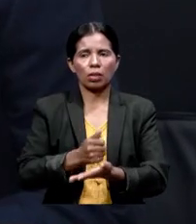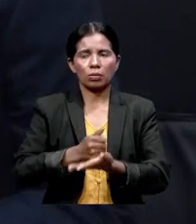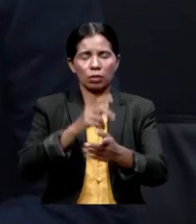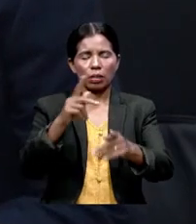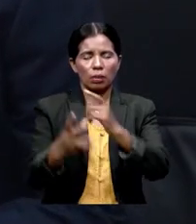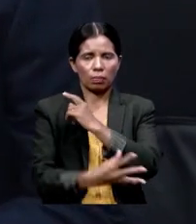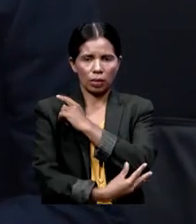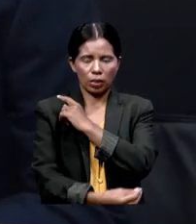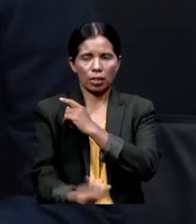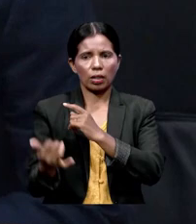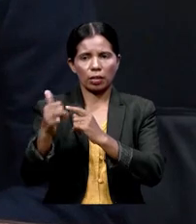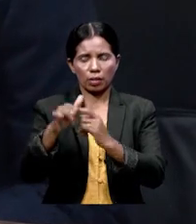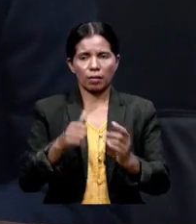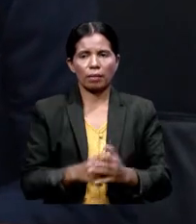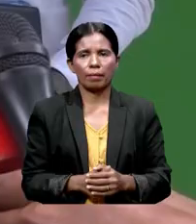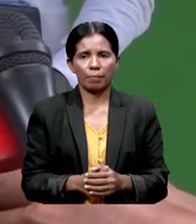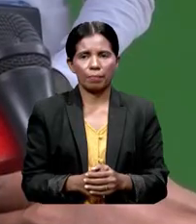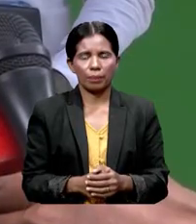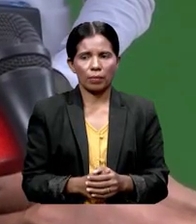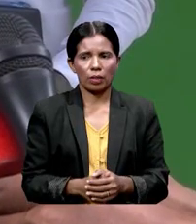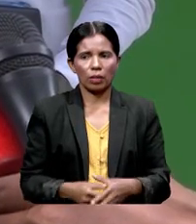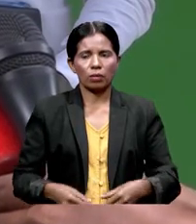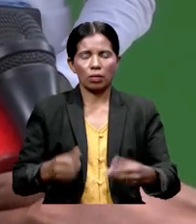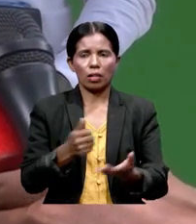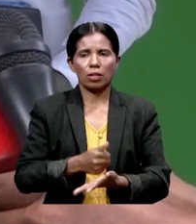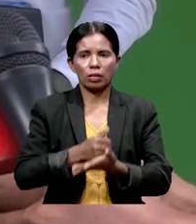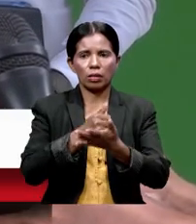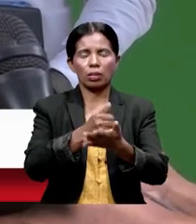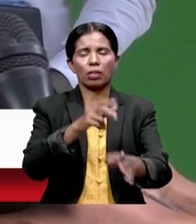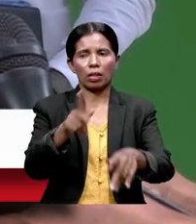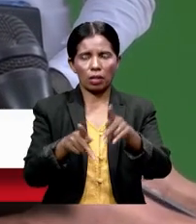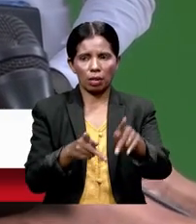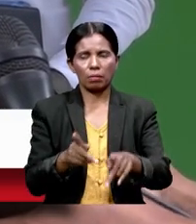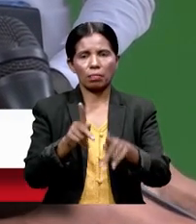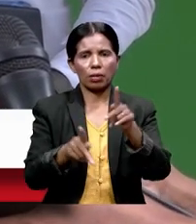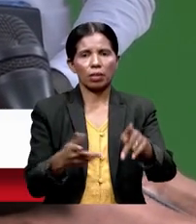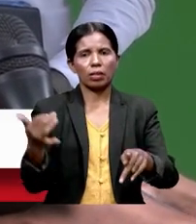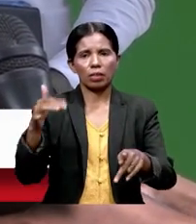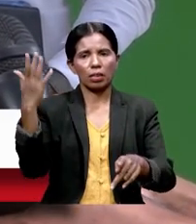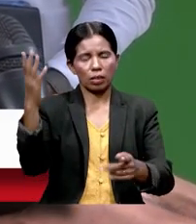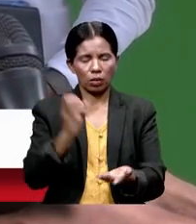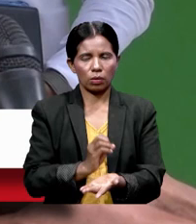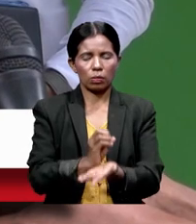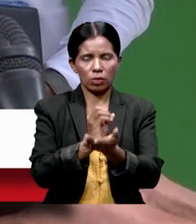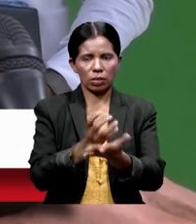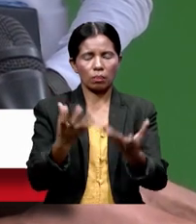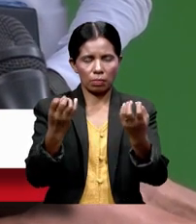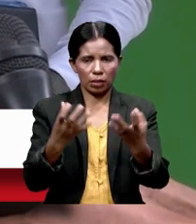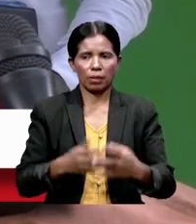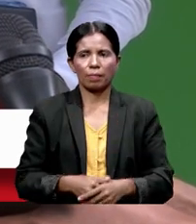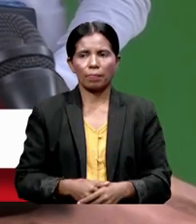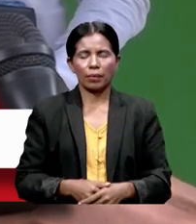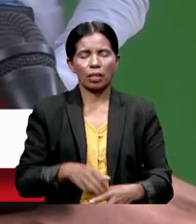maquibit laxira. Presidência da República, Fotulumba, comunidade Siraíha Oikusi, Lubukidaona, ele